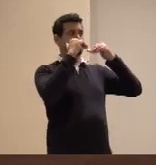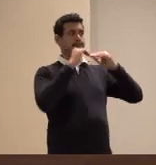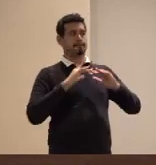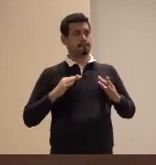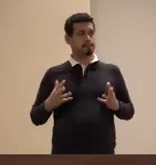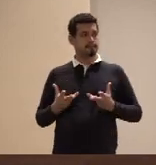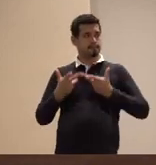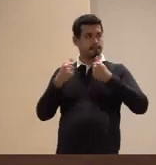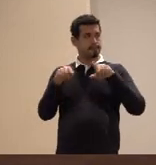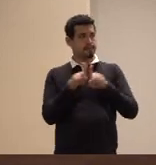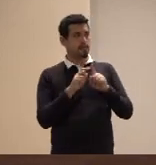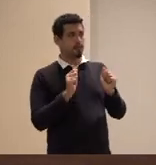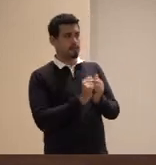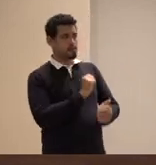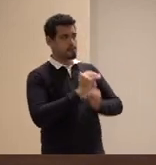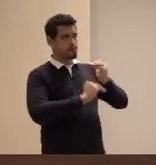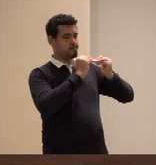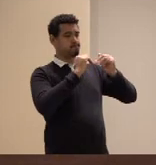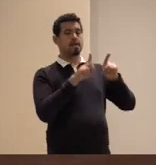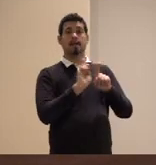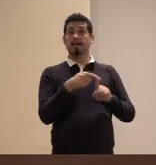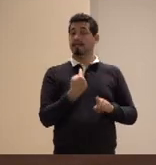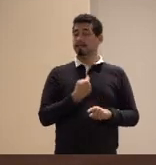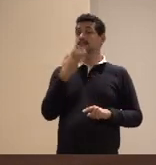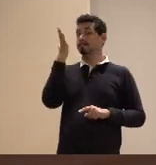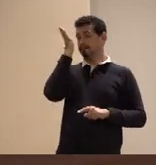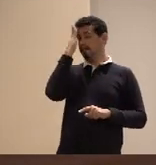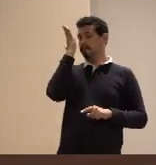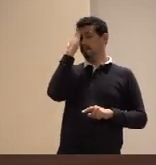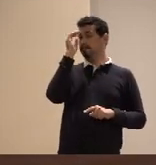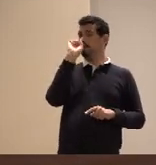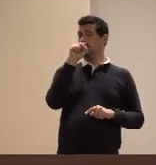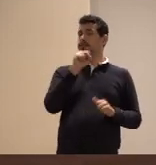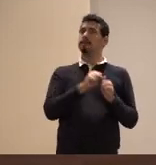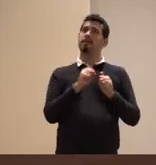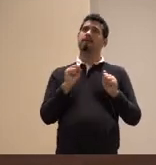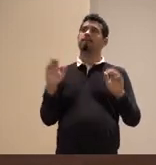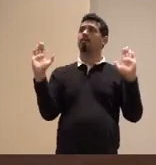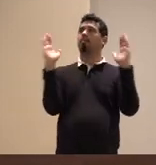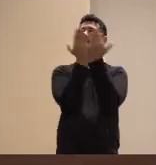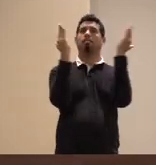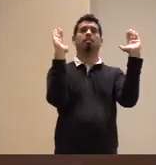acolhimentos institucionais grandes que a gente sabe que foram sendo fechados.